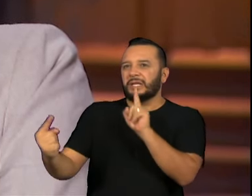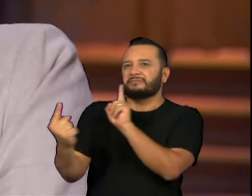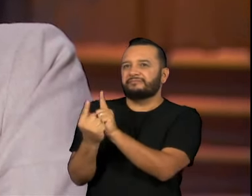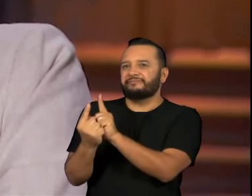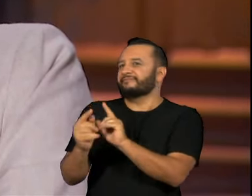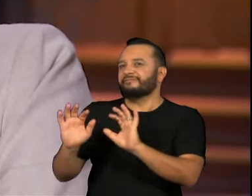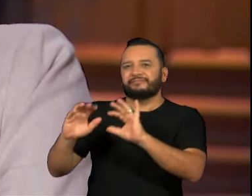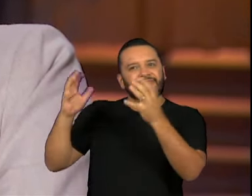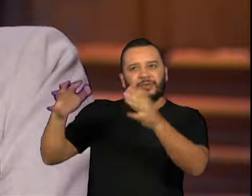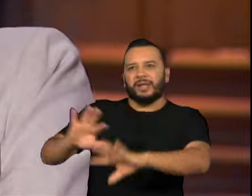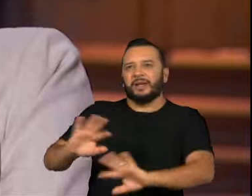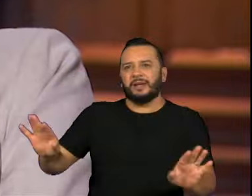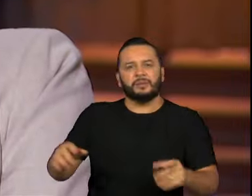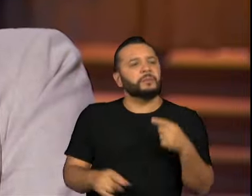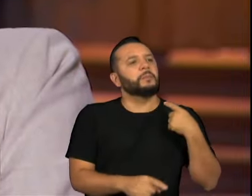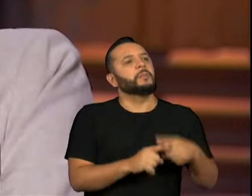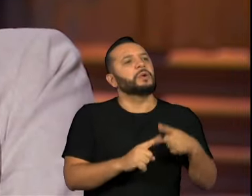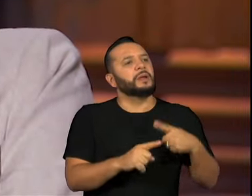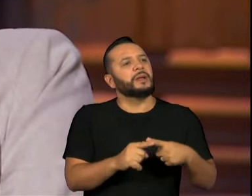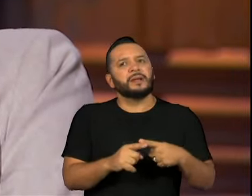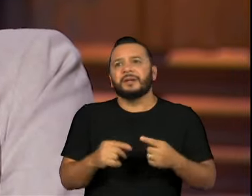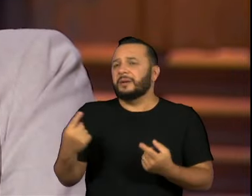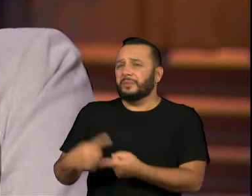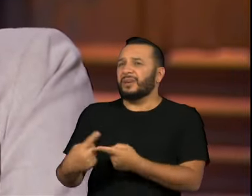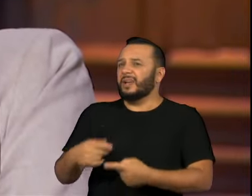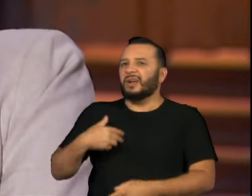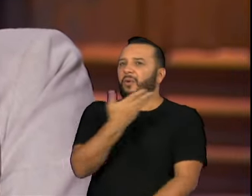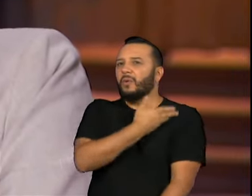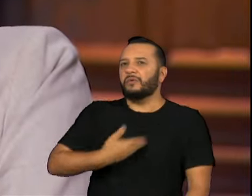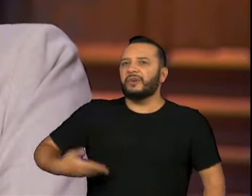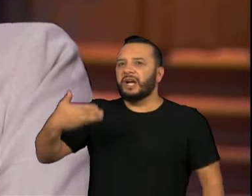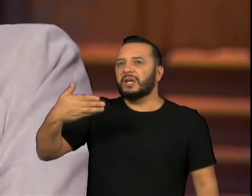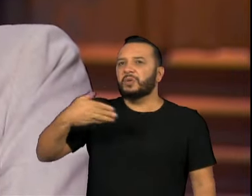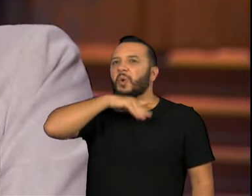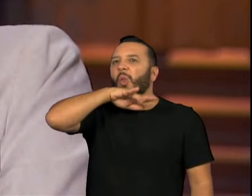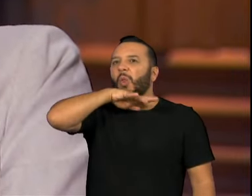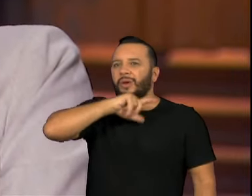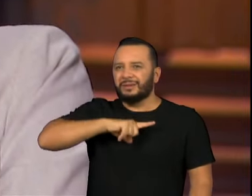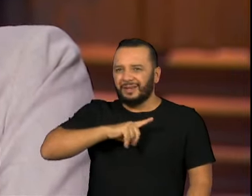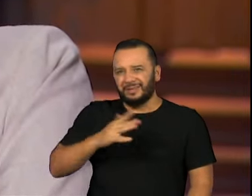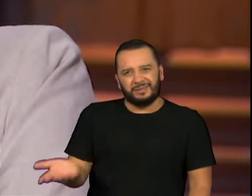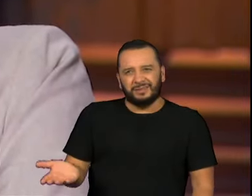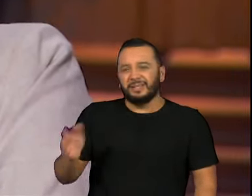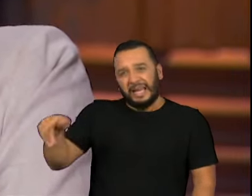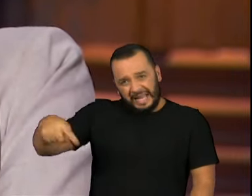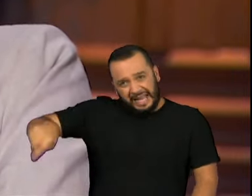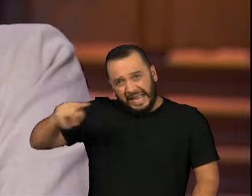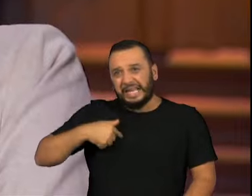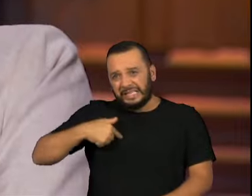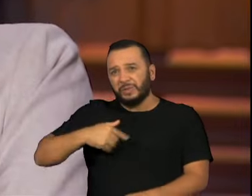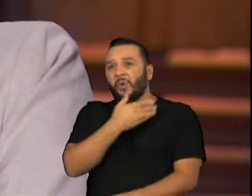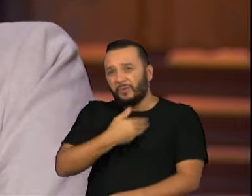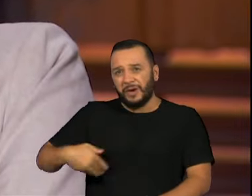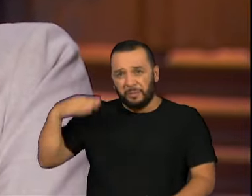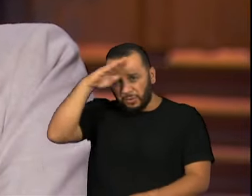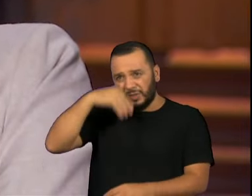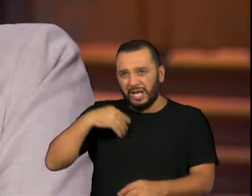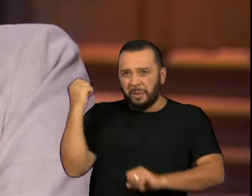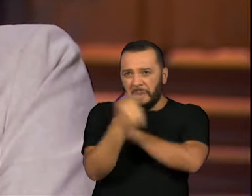por conta do que essa administração representa na dos ataques aos povos negros e indígenas as mulheres